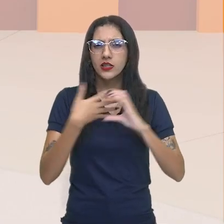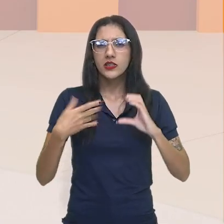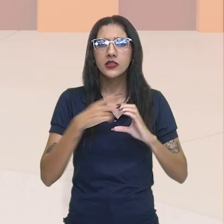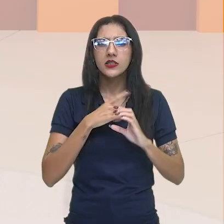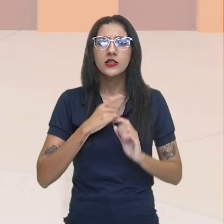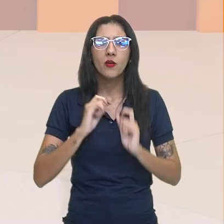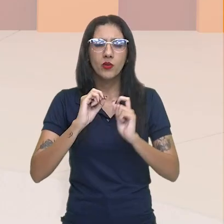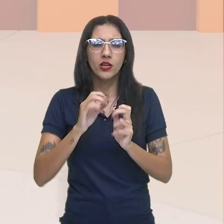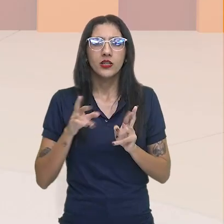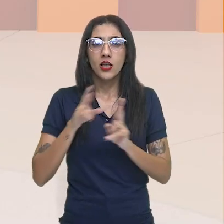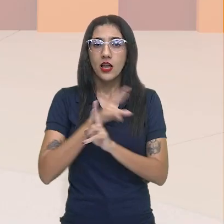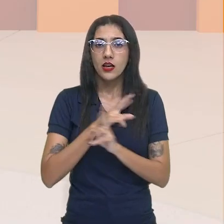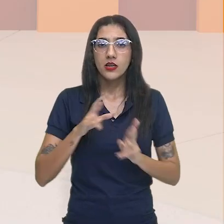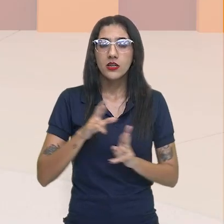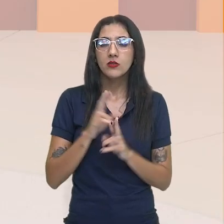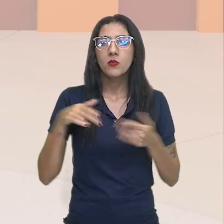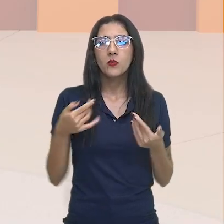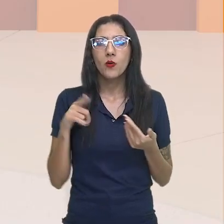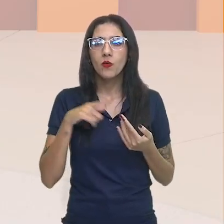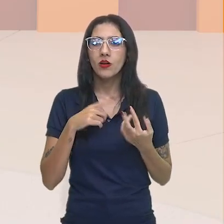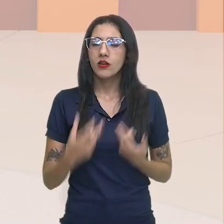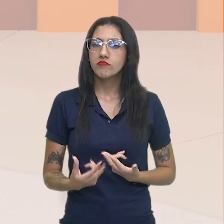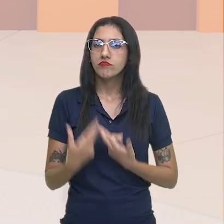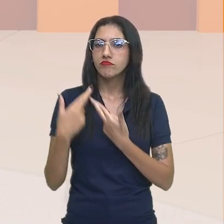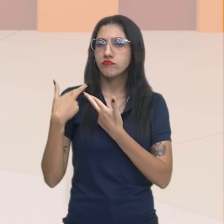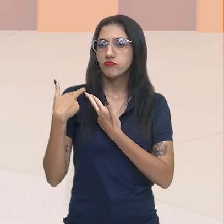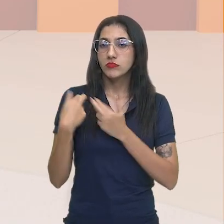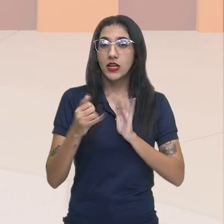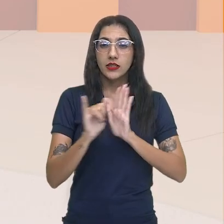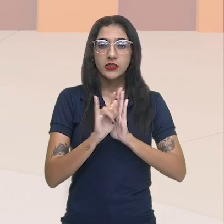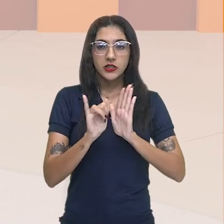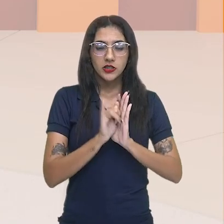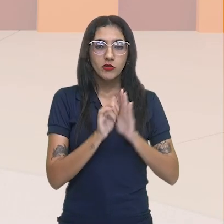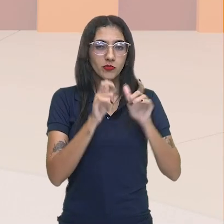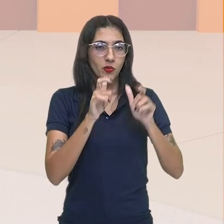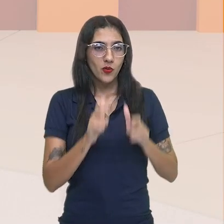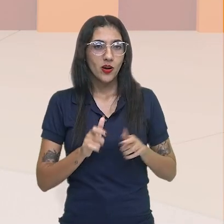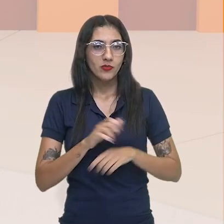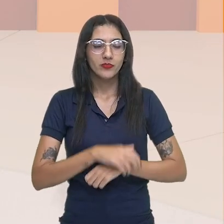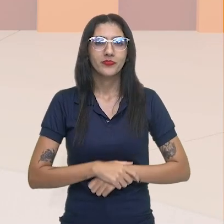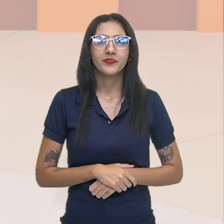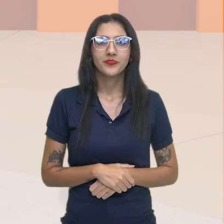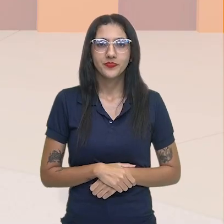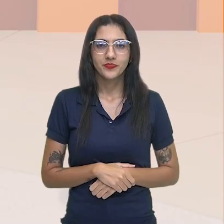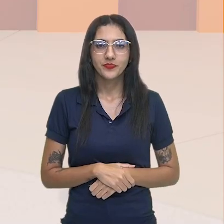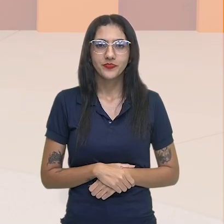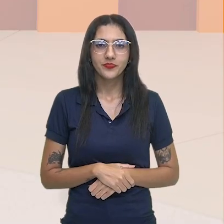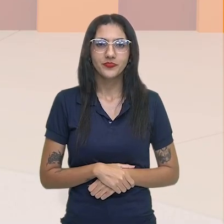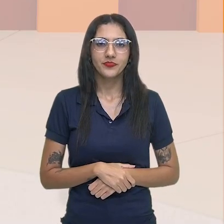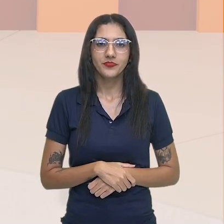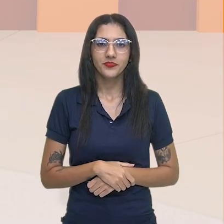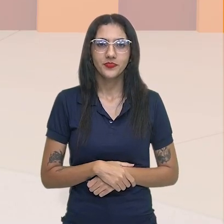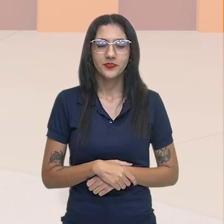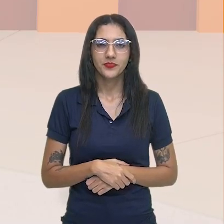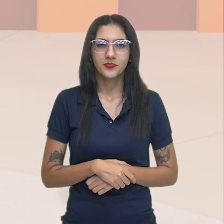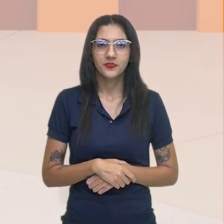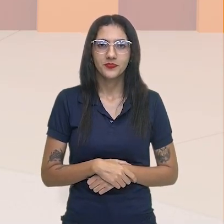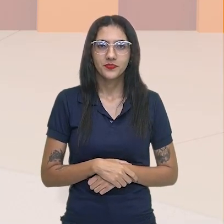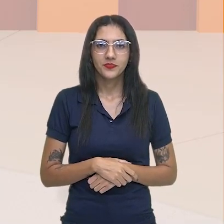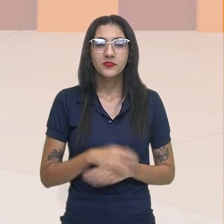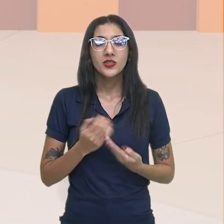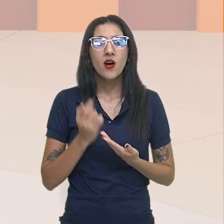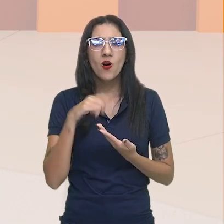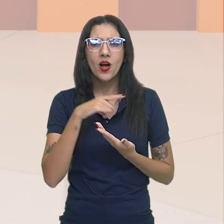a compreensão das identidades locais. Por mais que estes encontros e